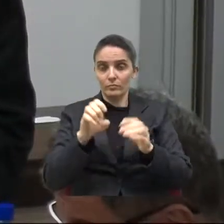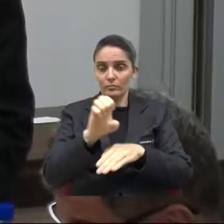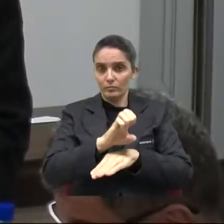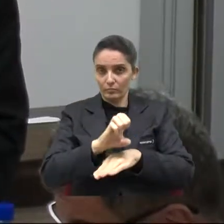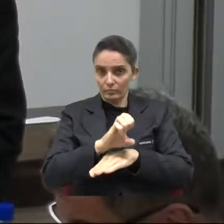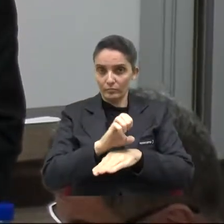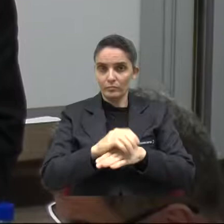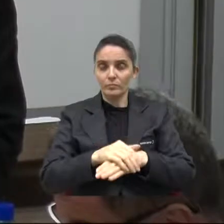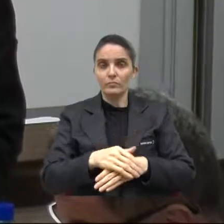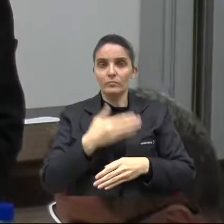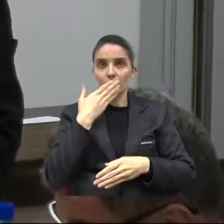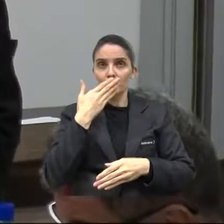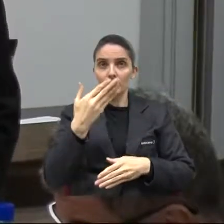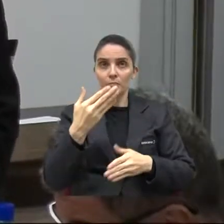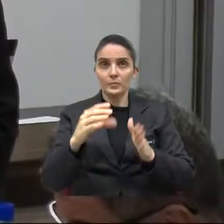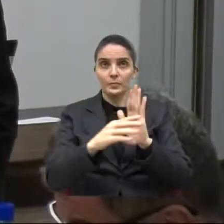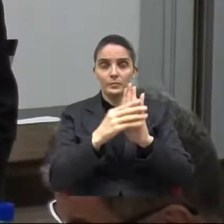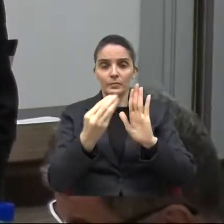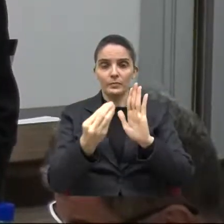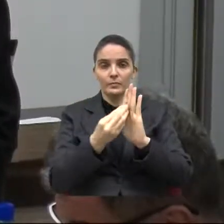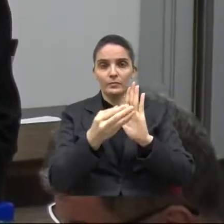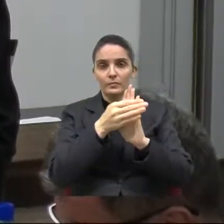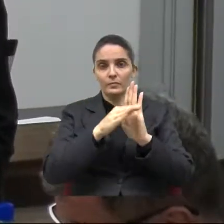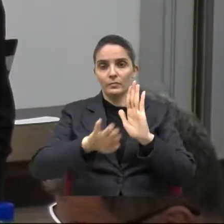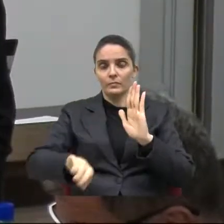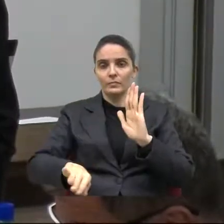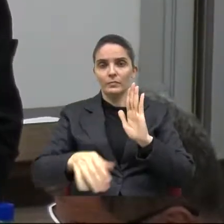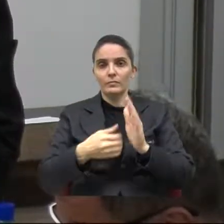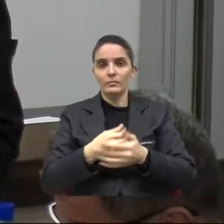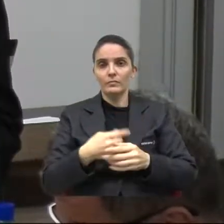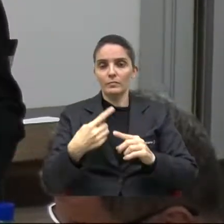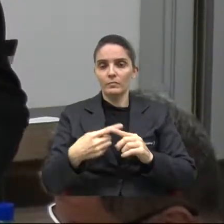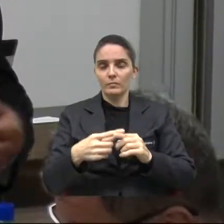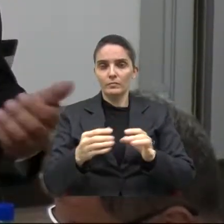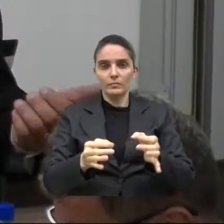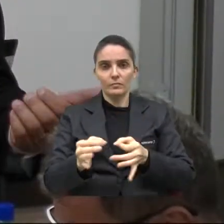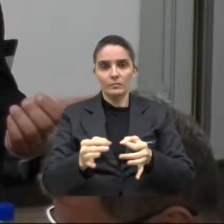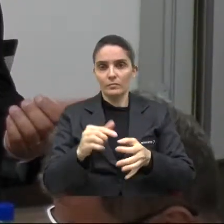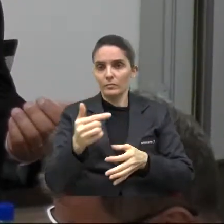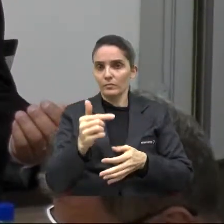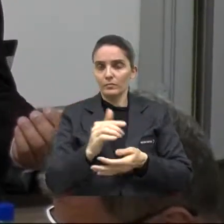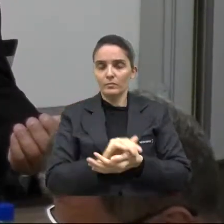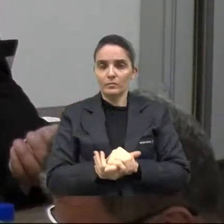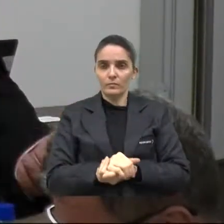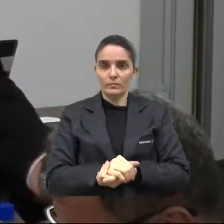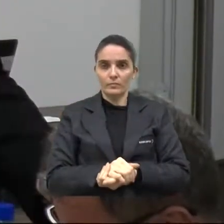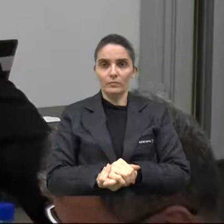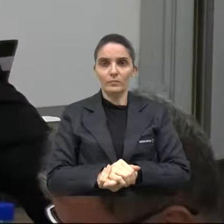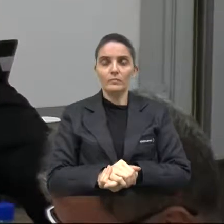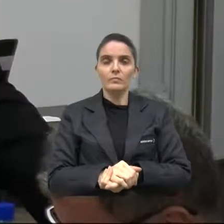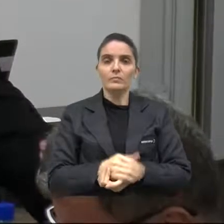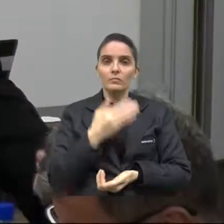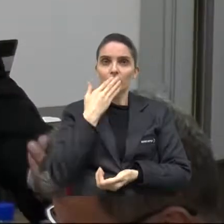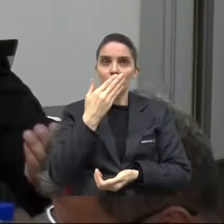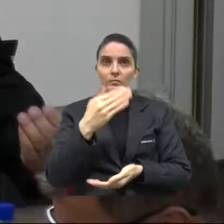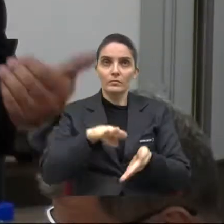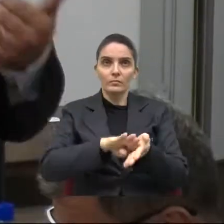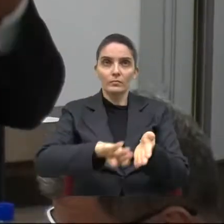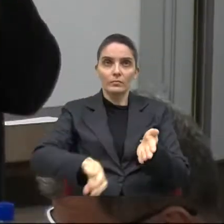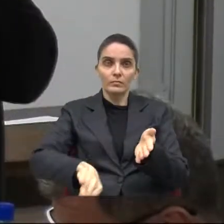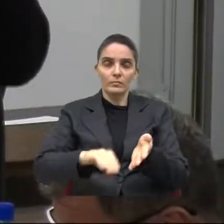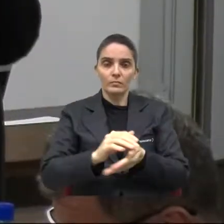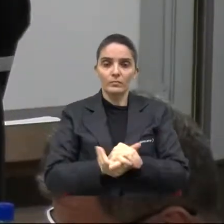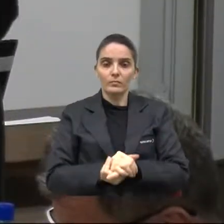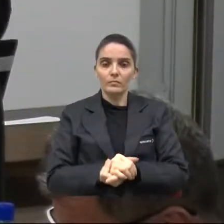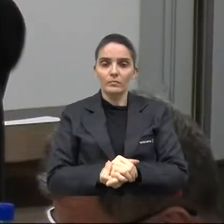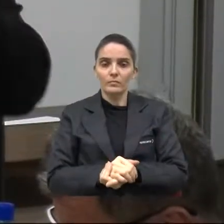presidente, a retirada dessa emenda. Porque, na verdade, o projeto não tinha multa. Eu peço a retirada dessa emenda para que a